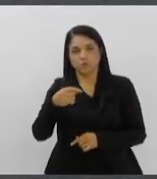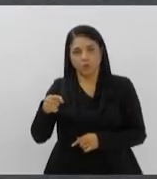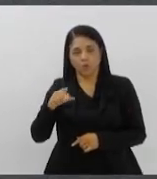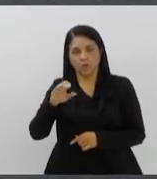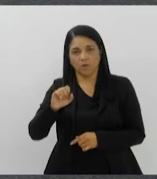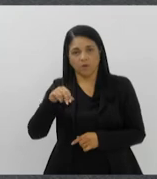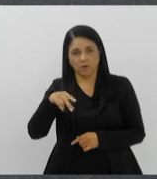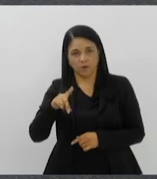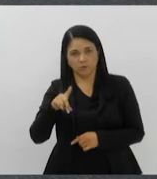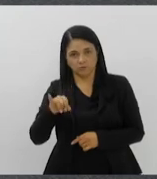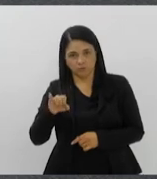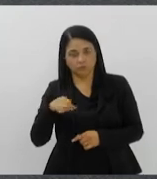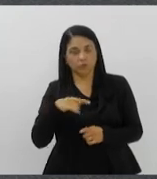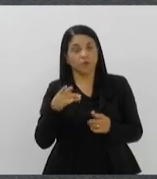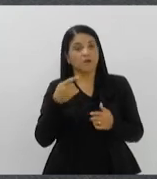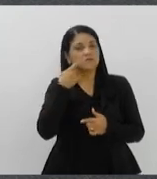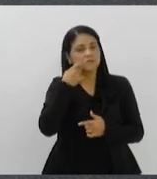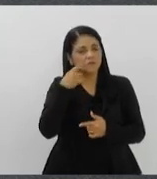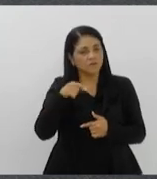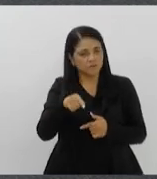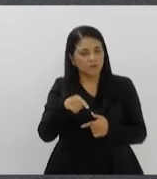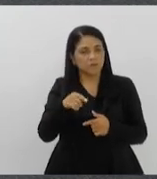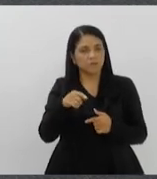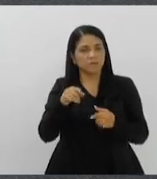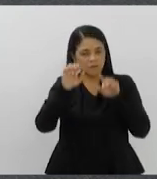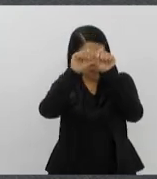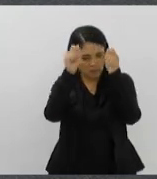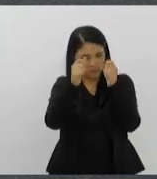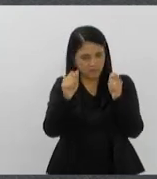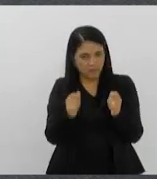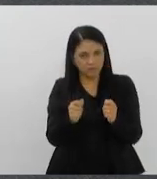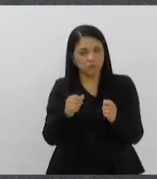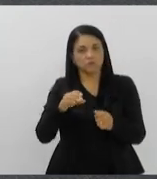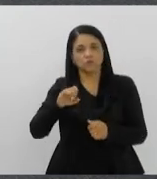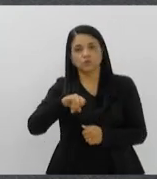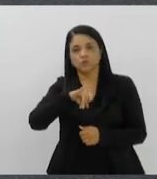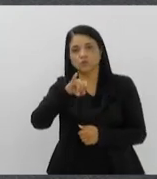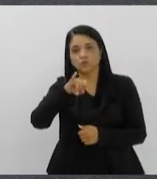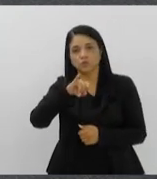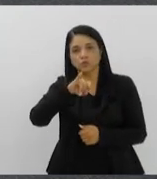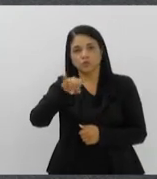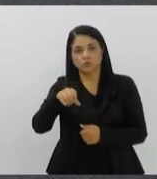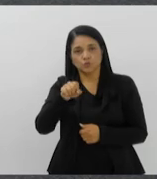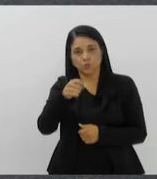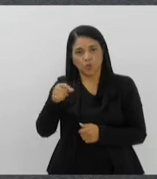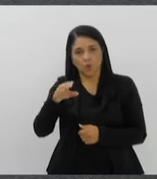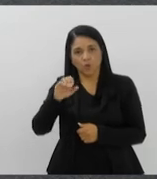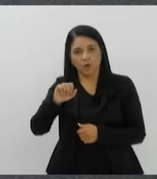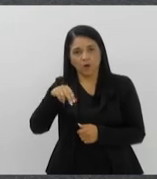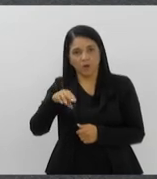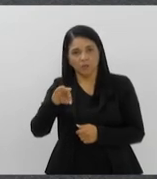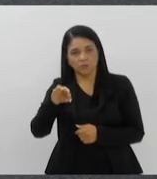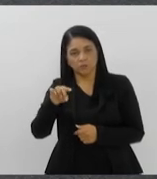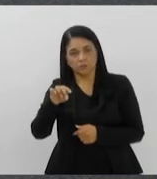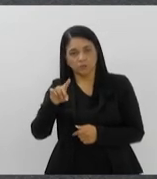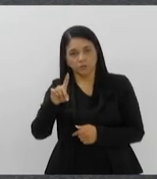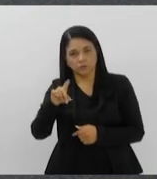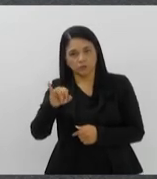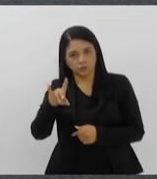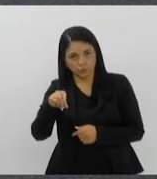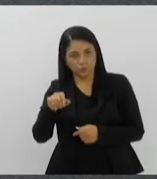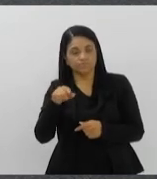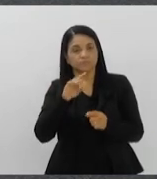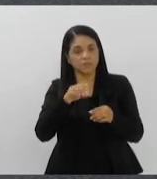ato nessa sexta-feira na estátua do João Cândido, onde nós também entregaremos esses diplomas. Isso é